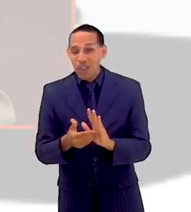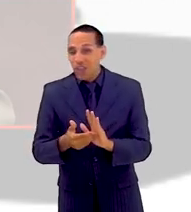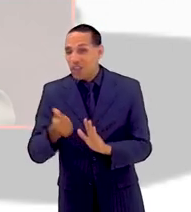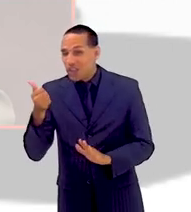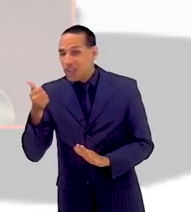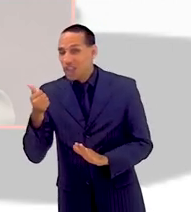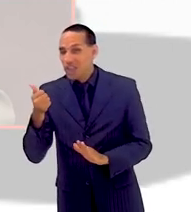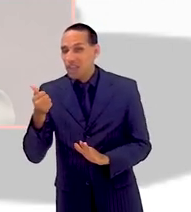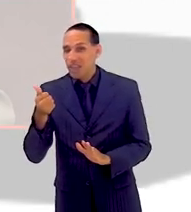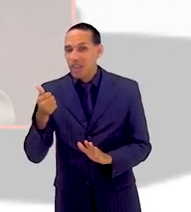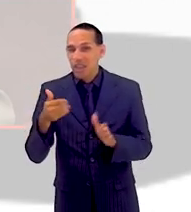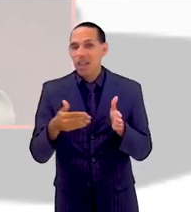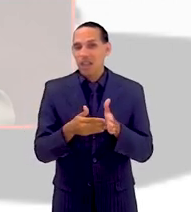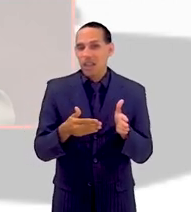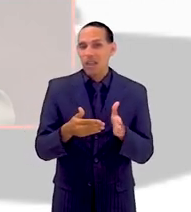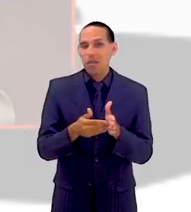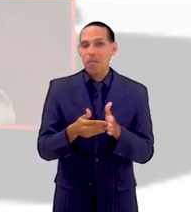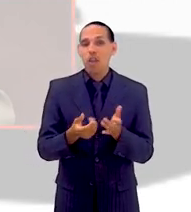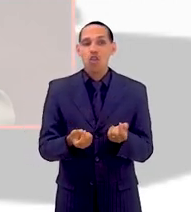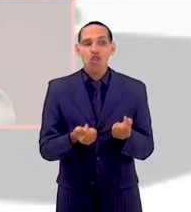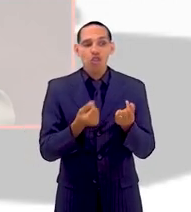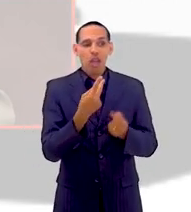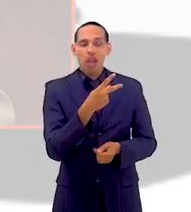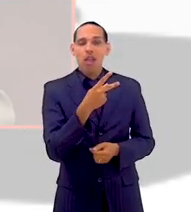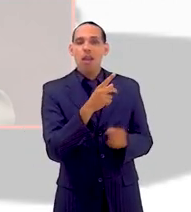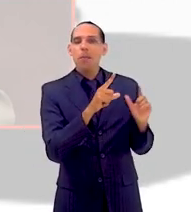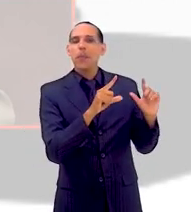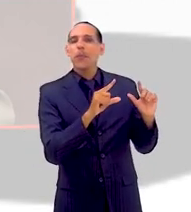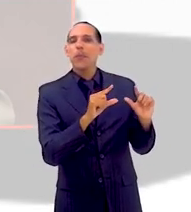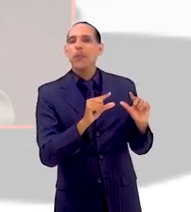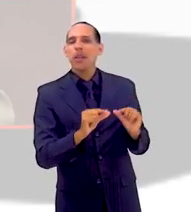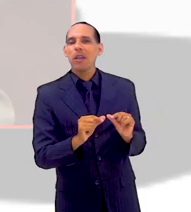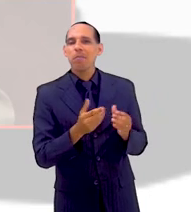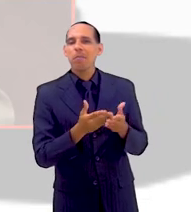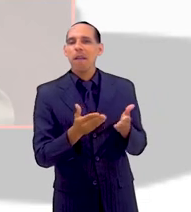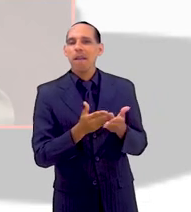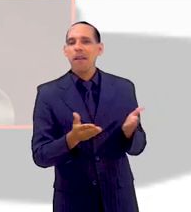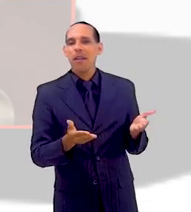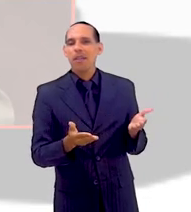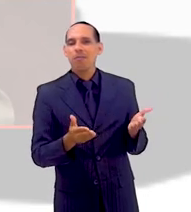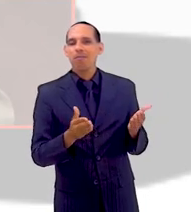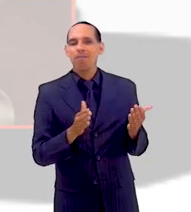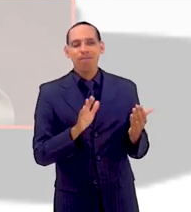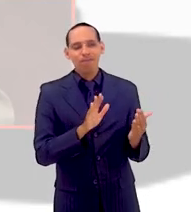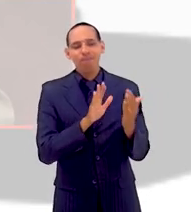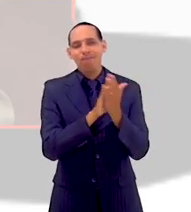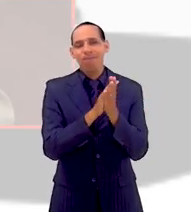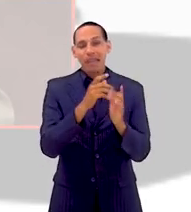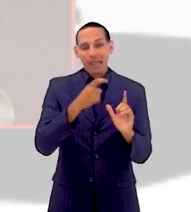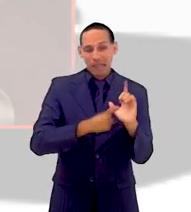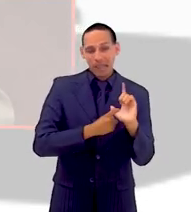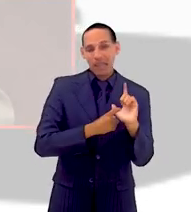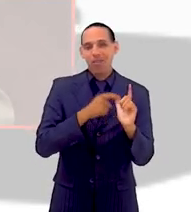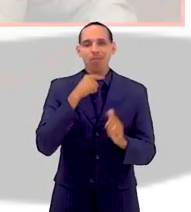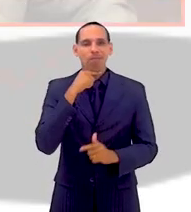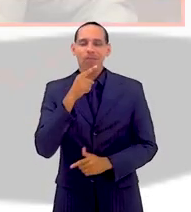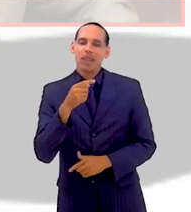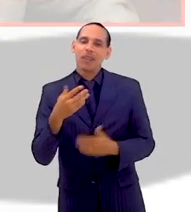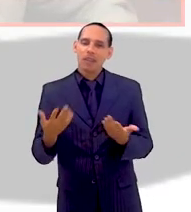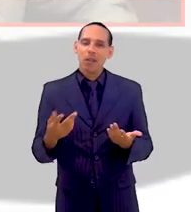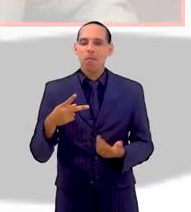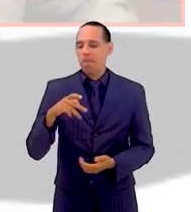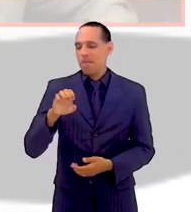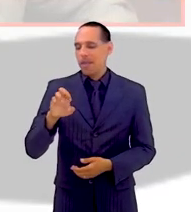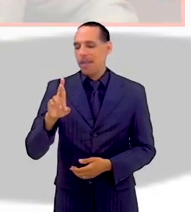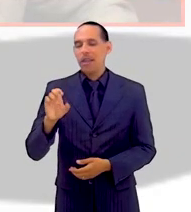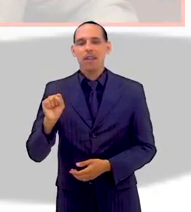prerrogativa, o passivo adquirido por essas empresas torna-se realmente muito difícil de fazer frente a esses despesas. Então, o PERSE,